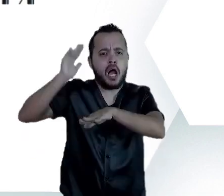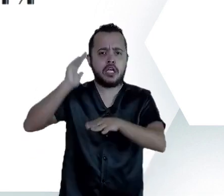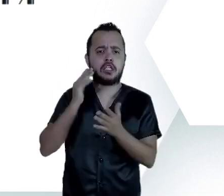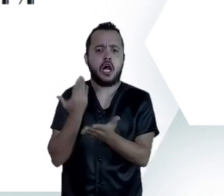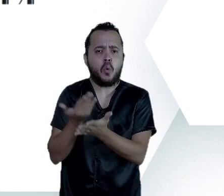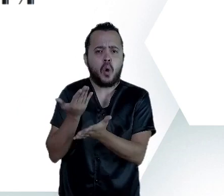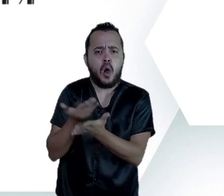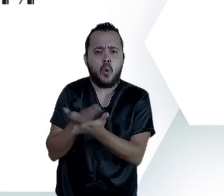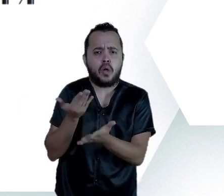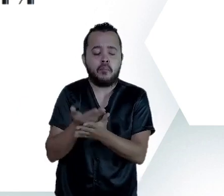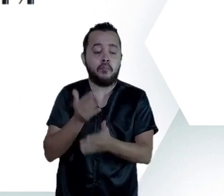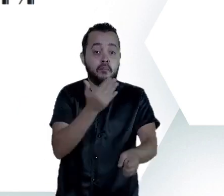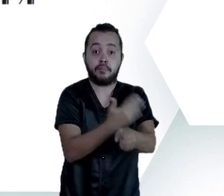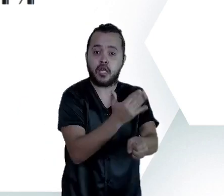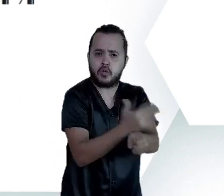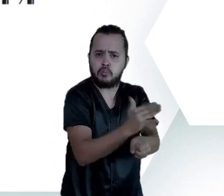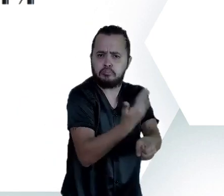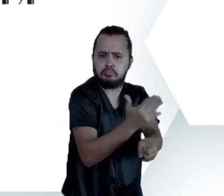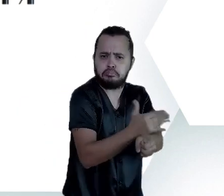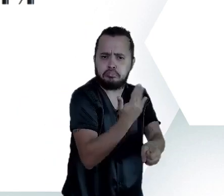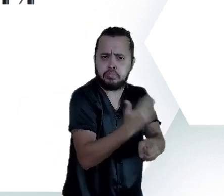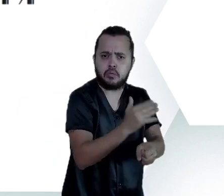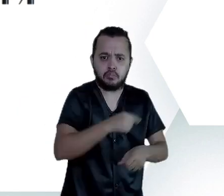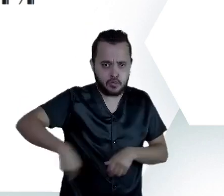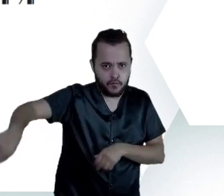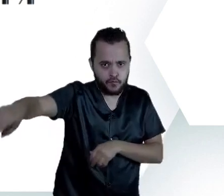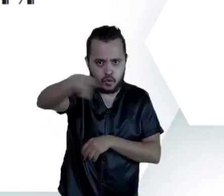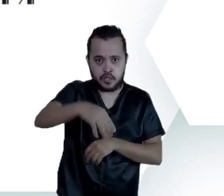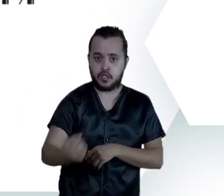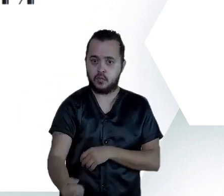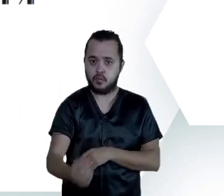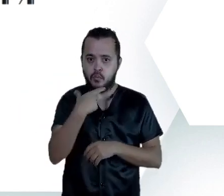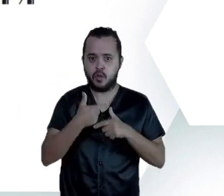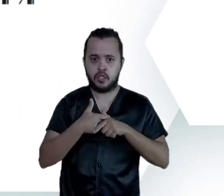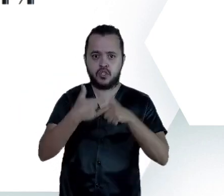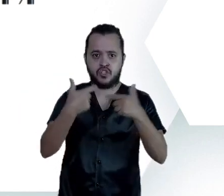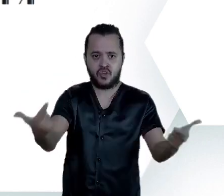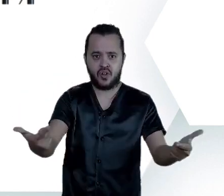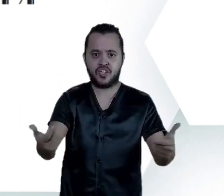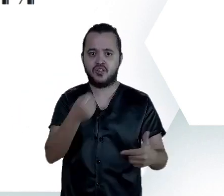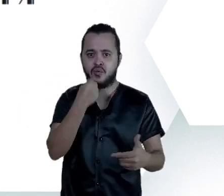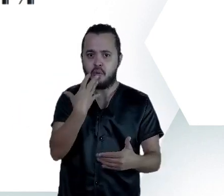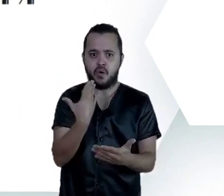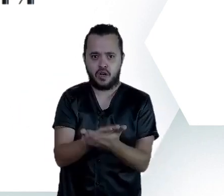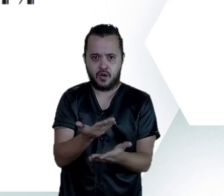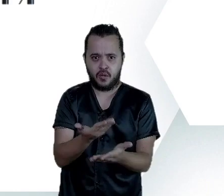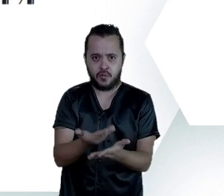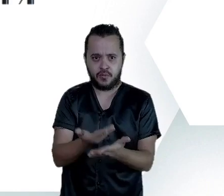teoria, mais prática, tá? Para vocês. Boa sorte e bons estudos.